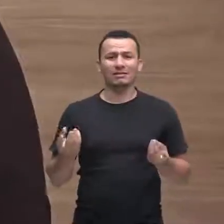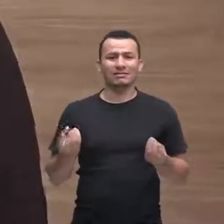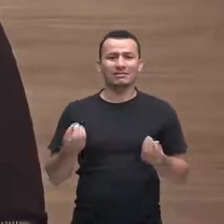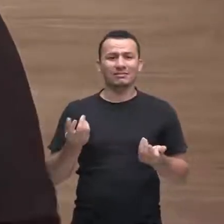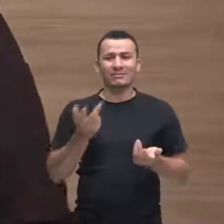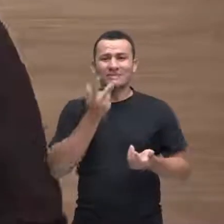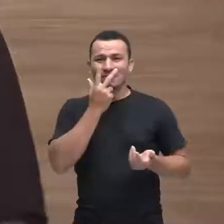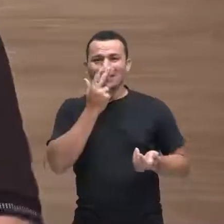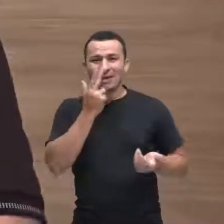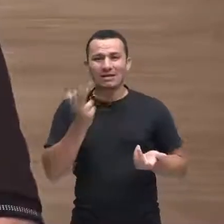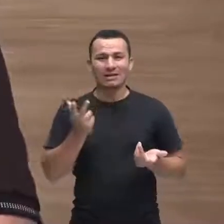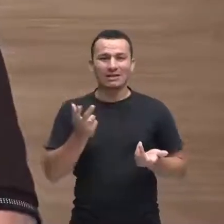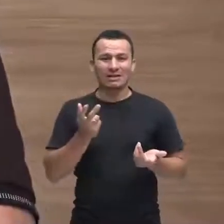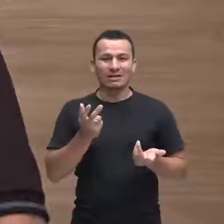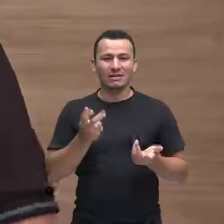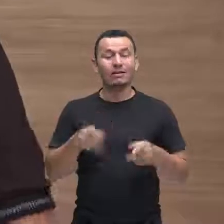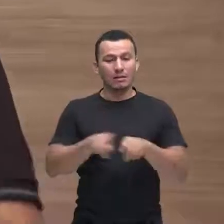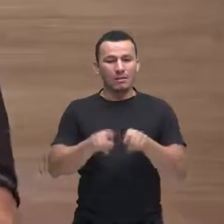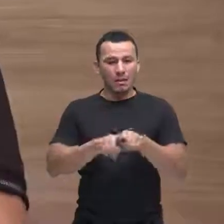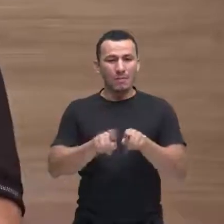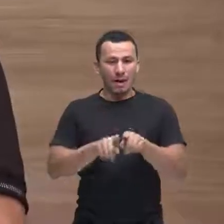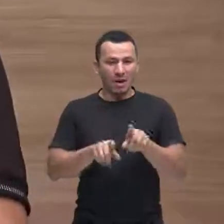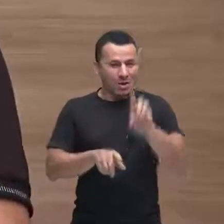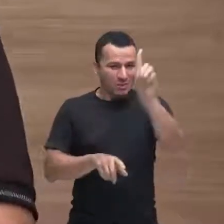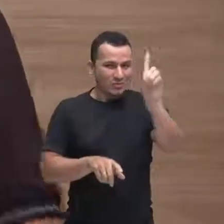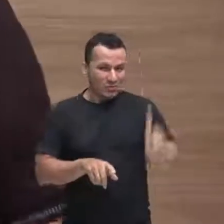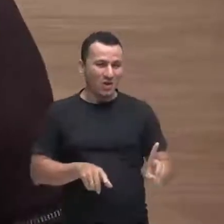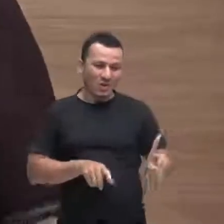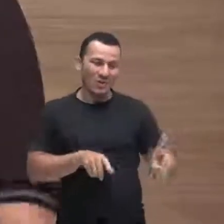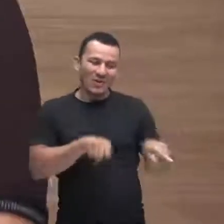o nosso diretor também, né?